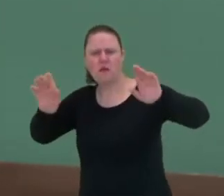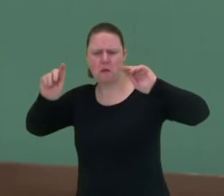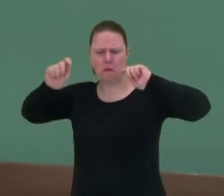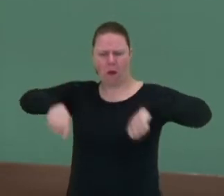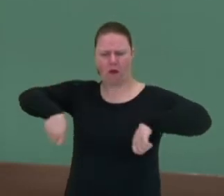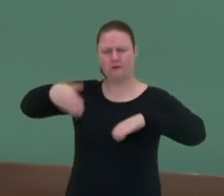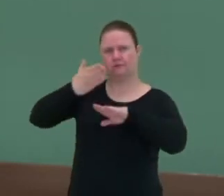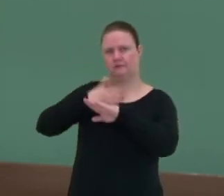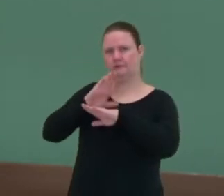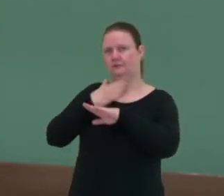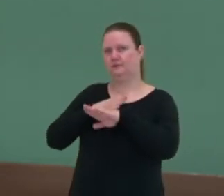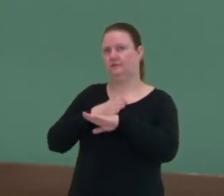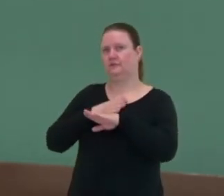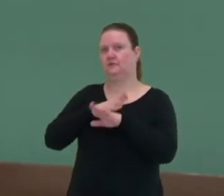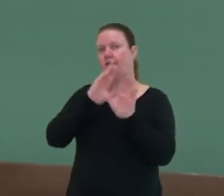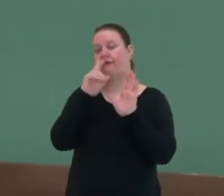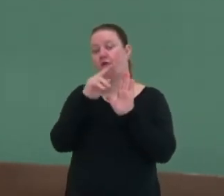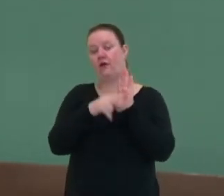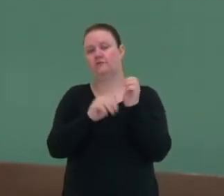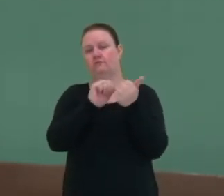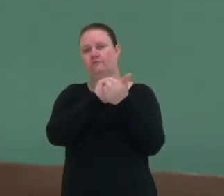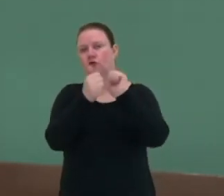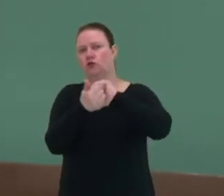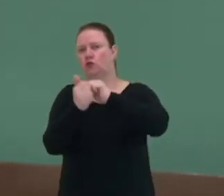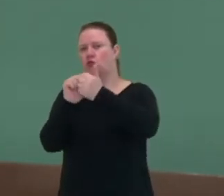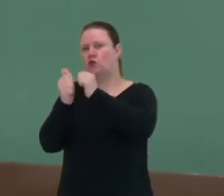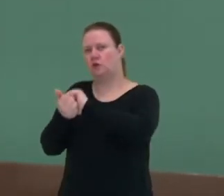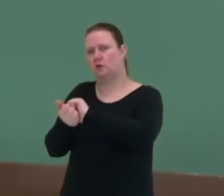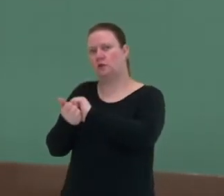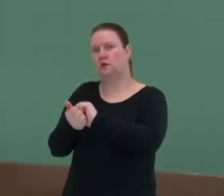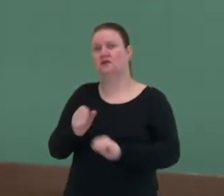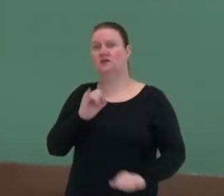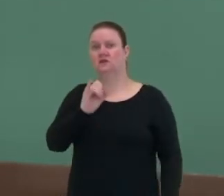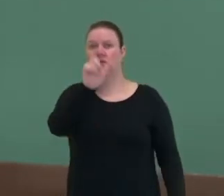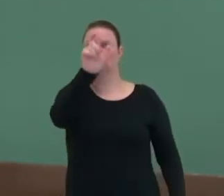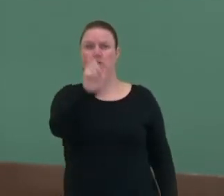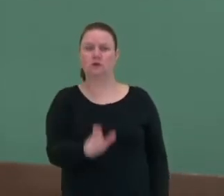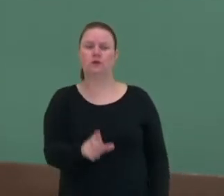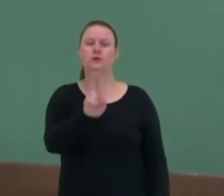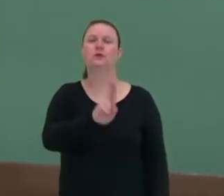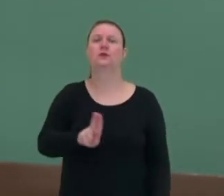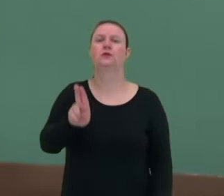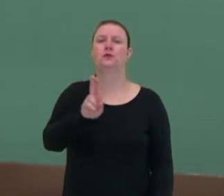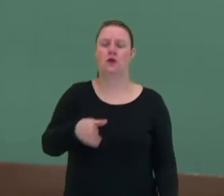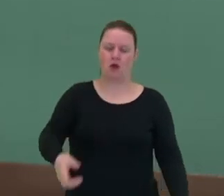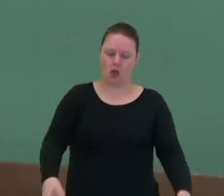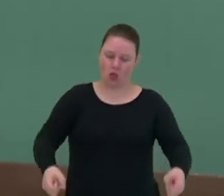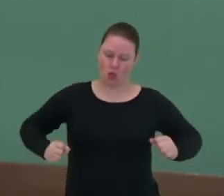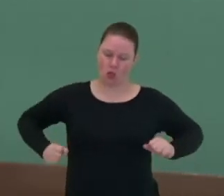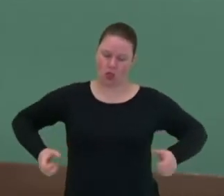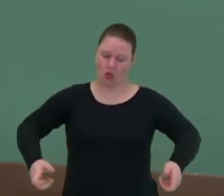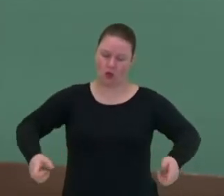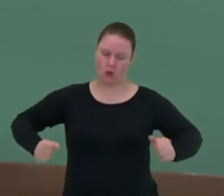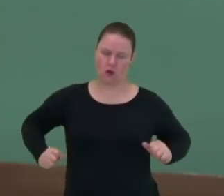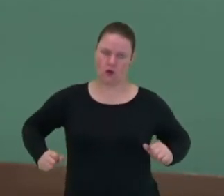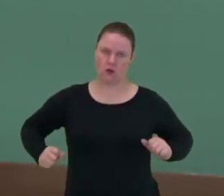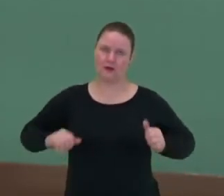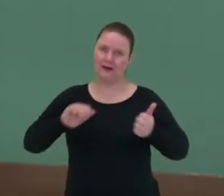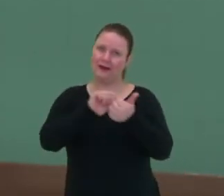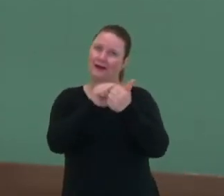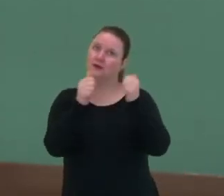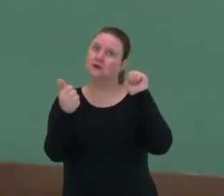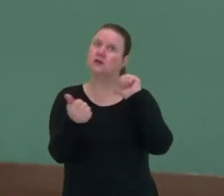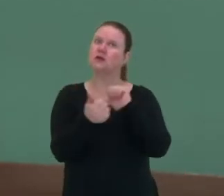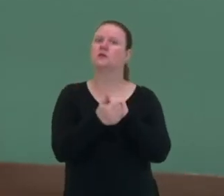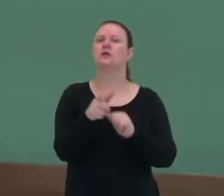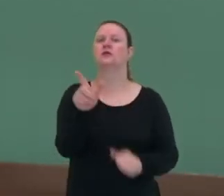São várias adaptações. Se a pessoa utiliza cadeira de roda, vai ter uma adaptação para ela